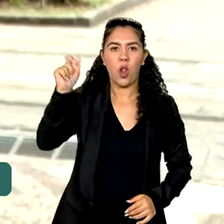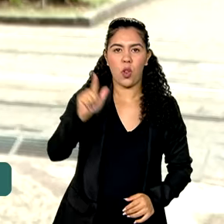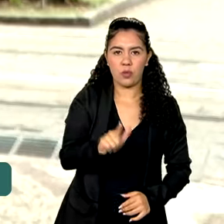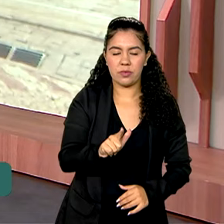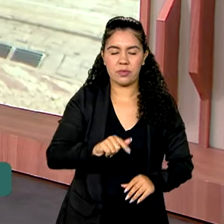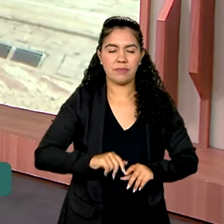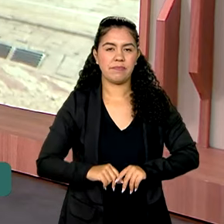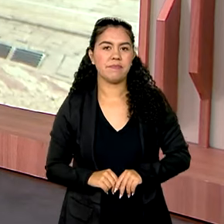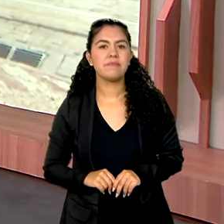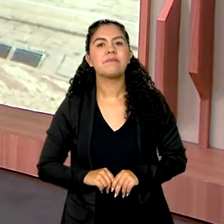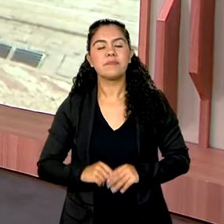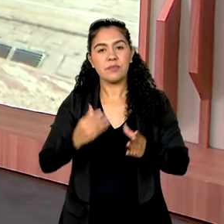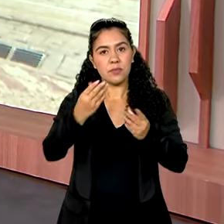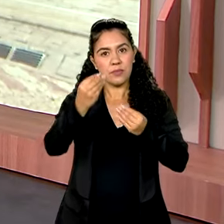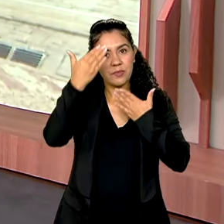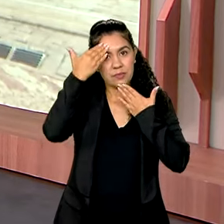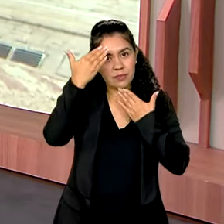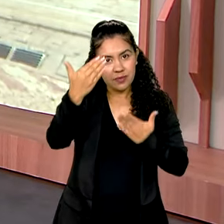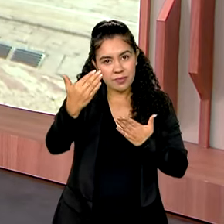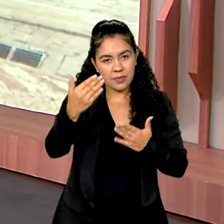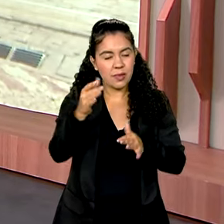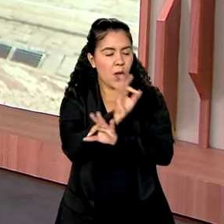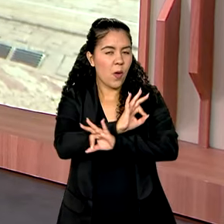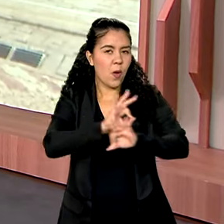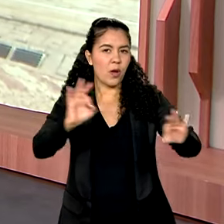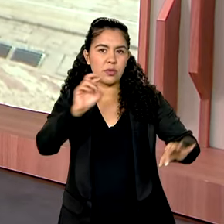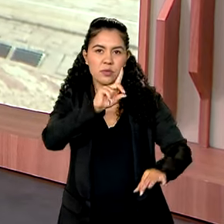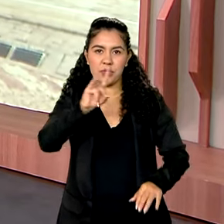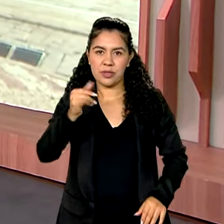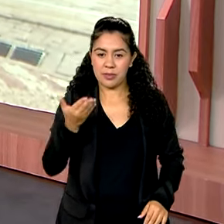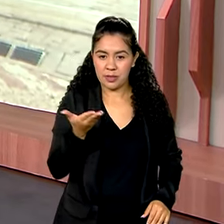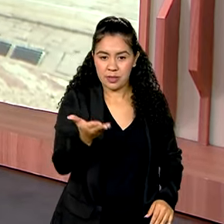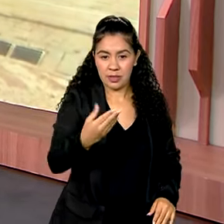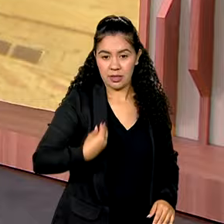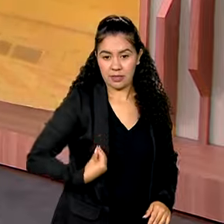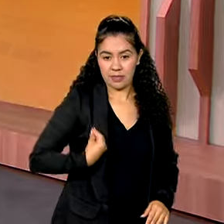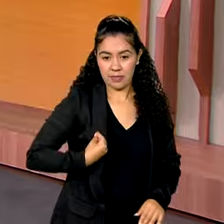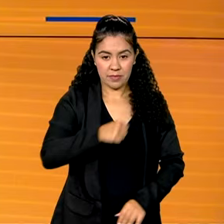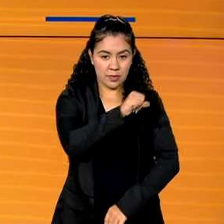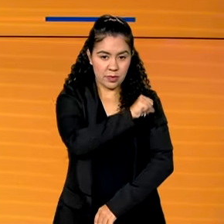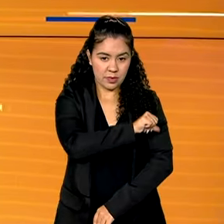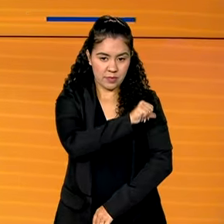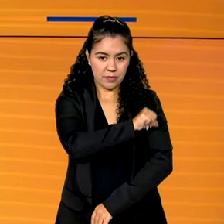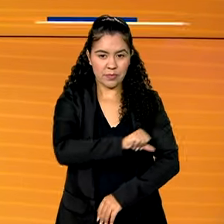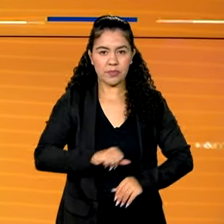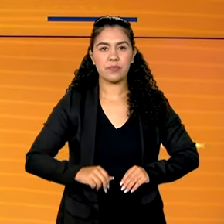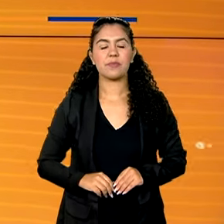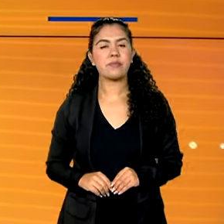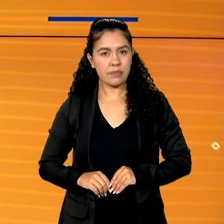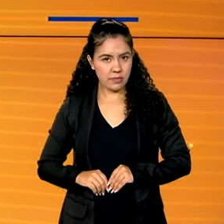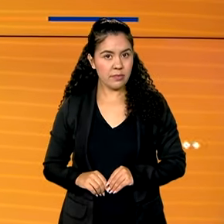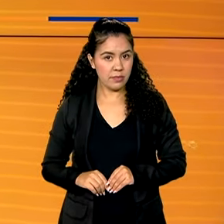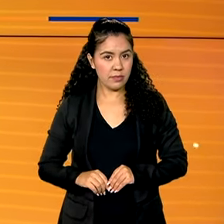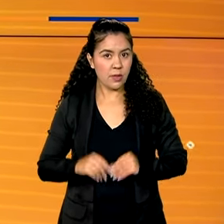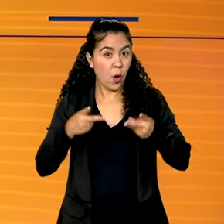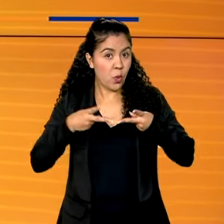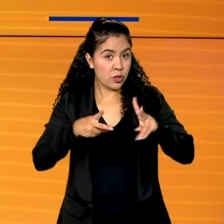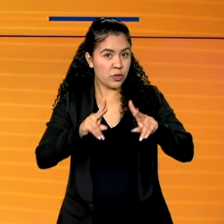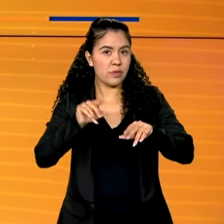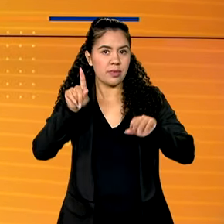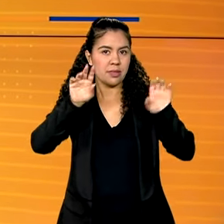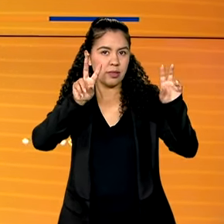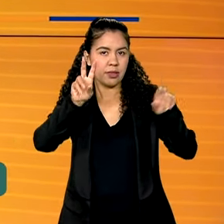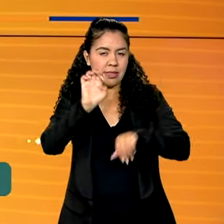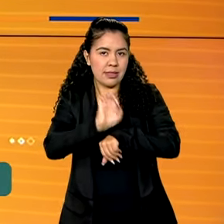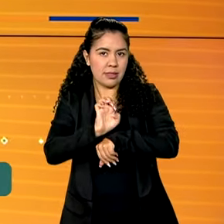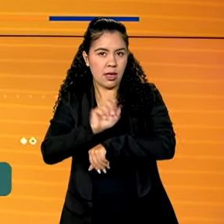Karine. Obrigada, Cláudia. Ótimo dia para você aí no Rio de Janeiro. Ainda no Rio, seguem as